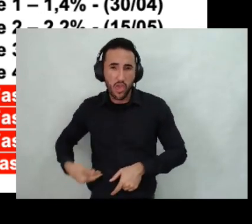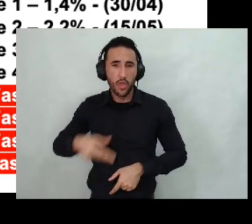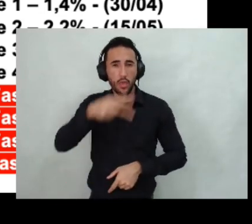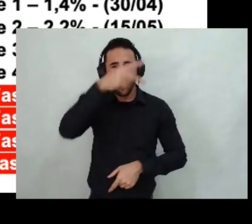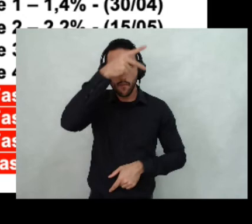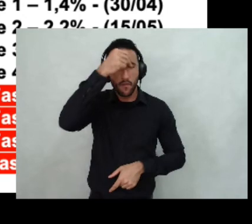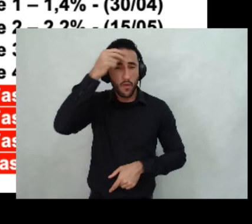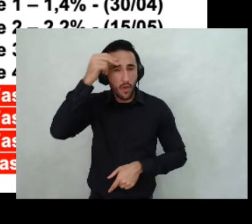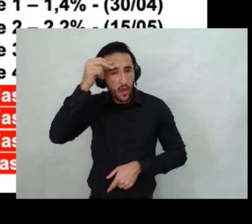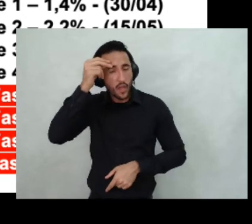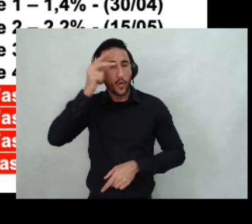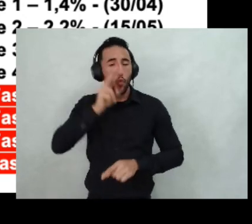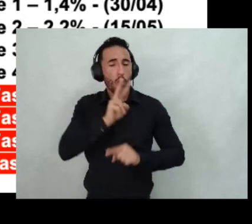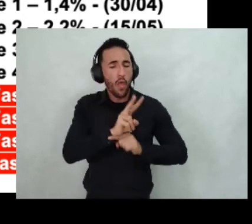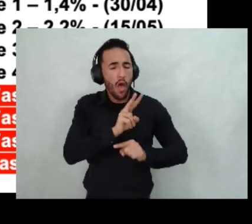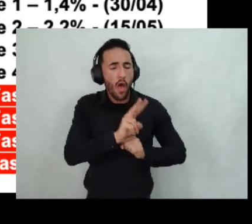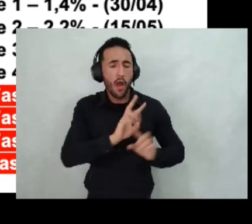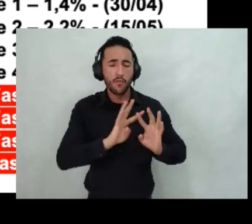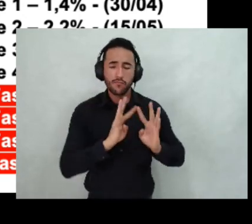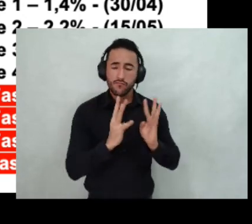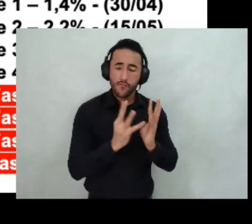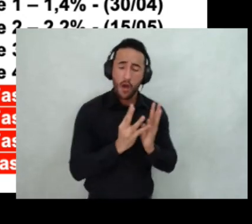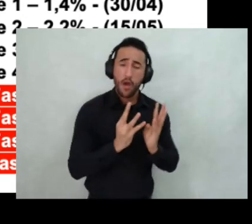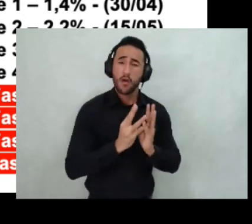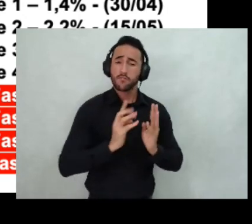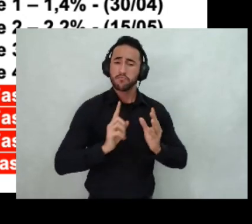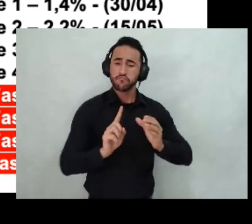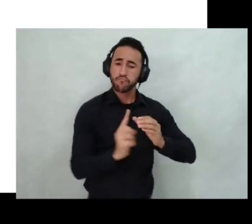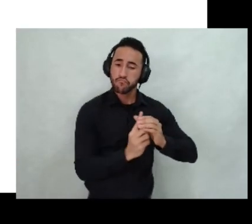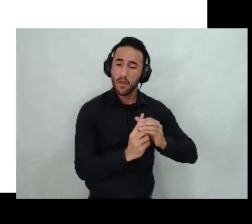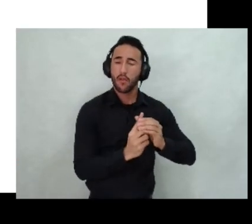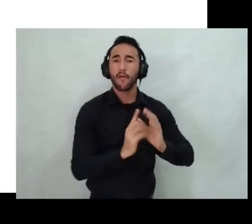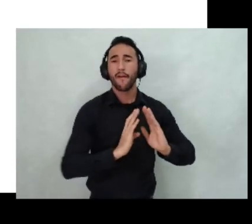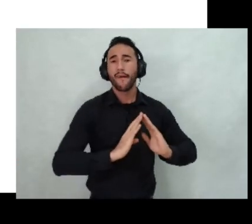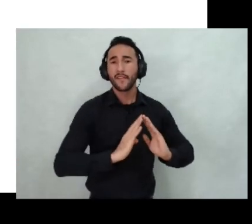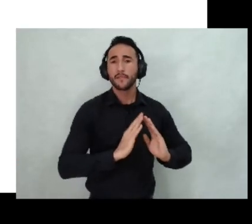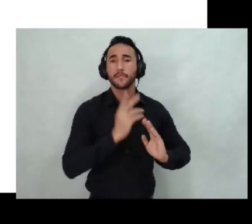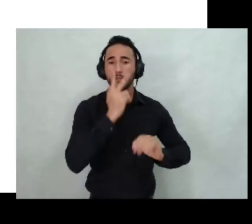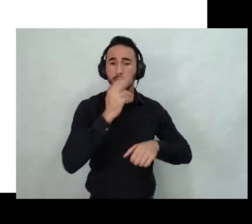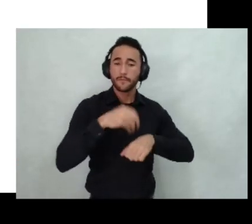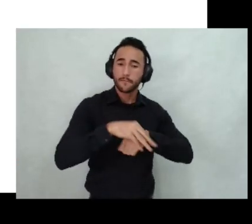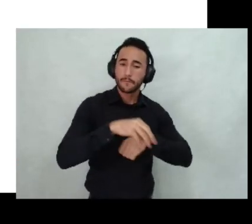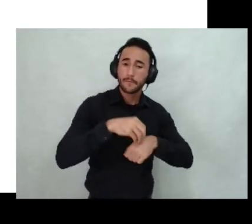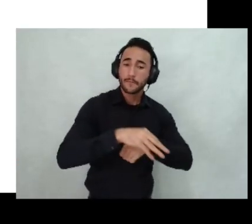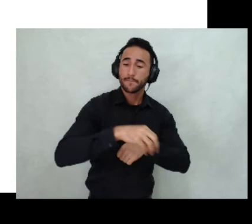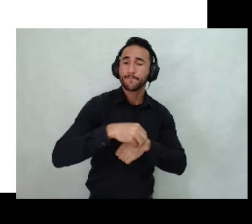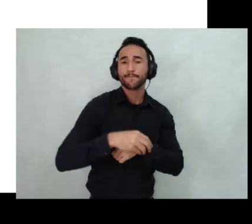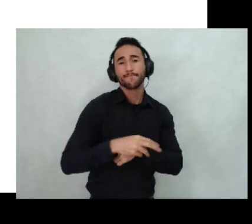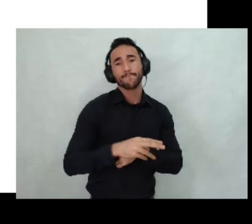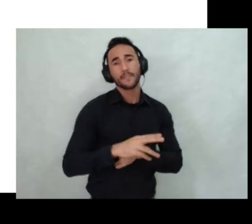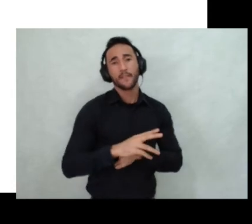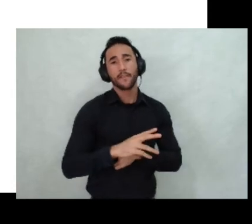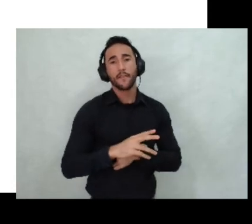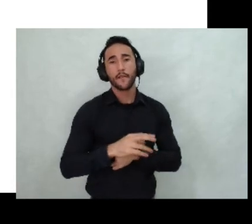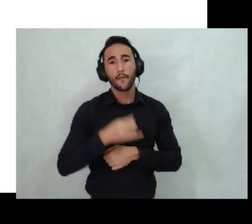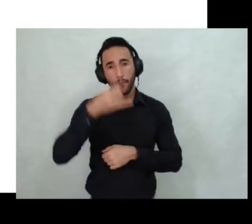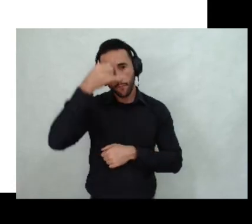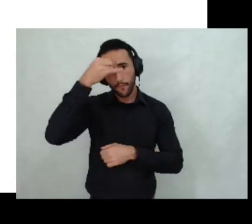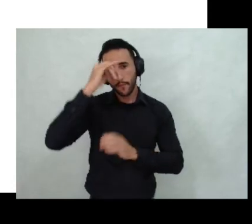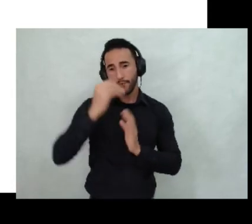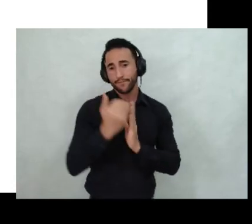isolamento tão antecipadamente como fizeram, teriam tido uma orientação muito mais efetiva. Eu chamo a atenção, para